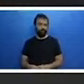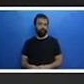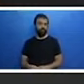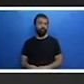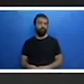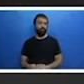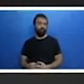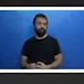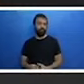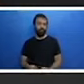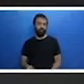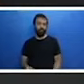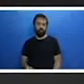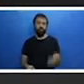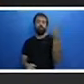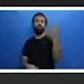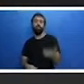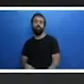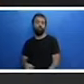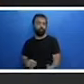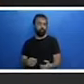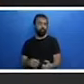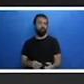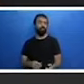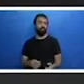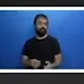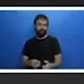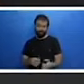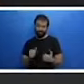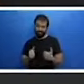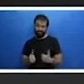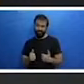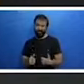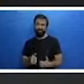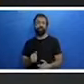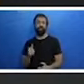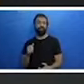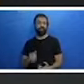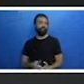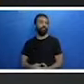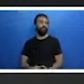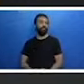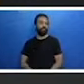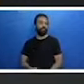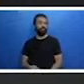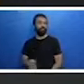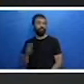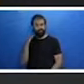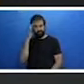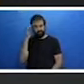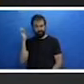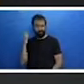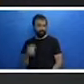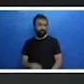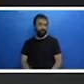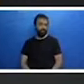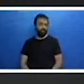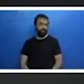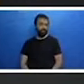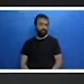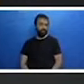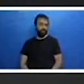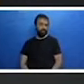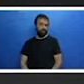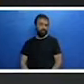giro mais forte tá vamos uma vez tirou pegou aí agora eu consegui né não tenho fácil né para começar vamos